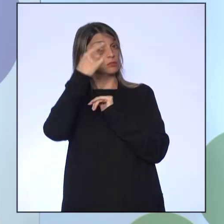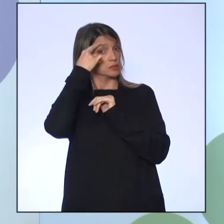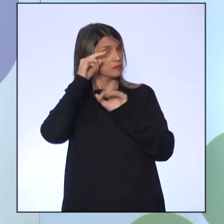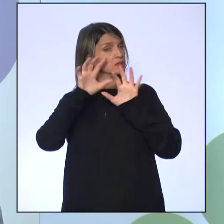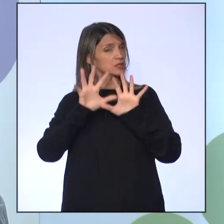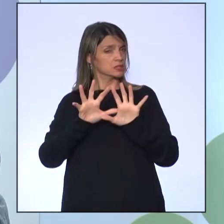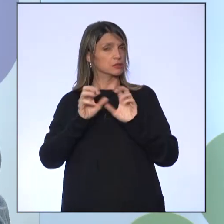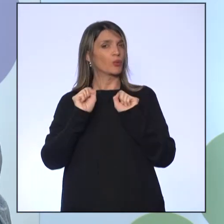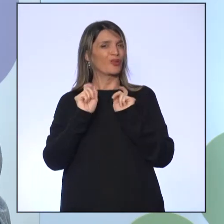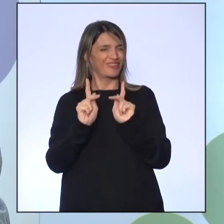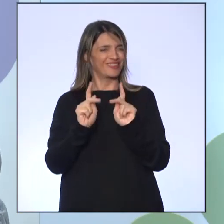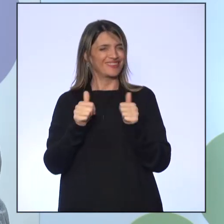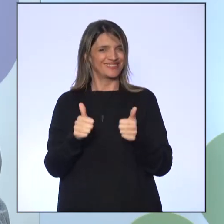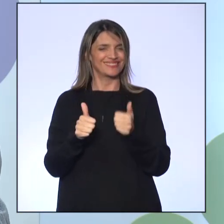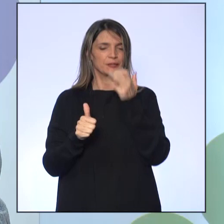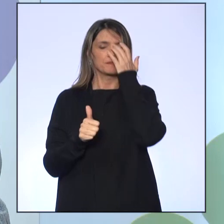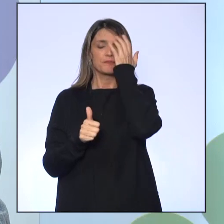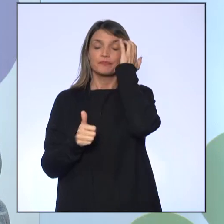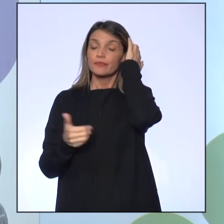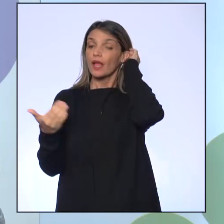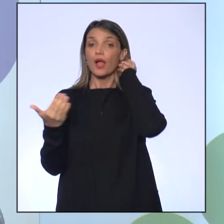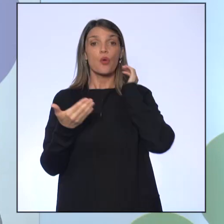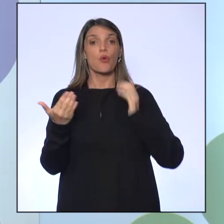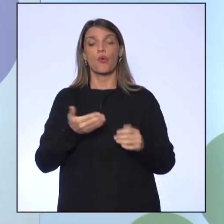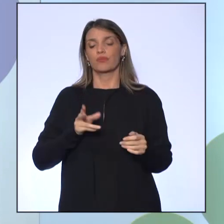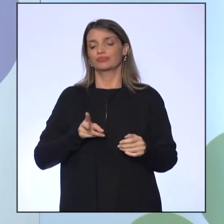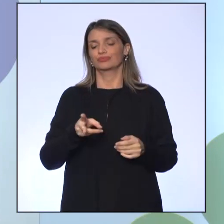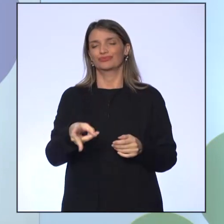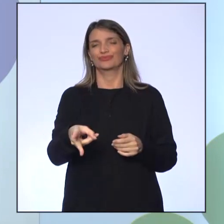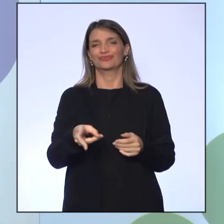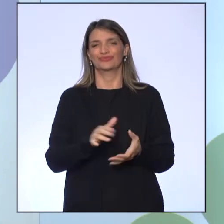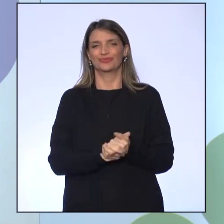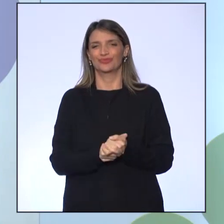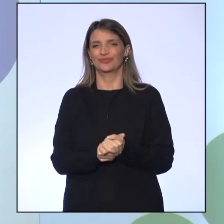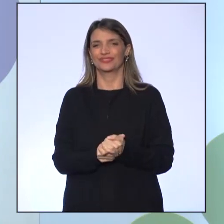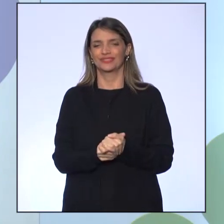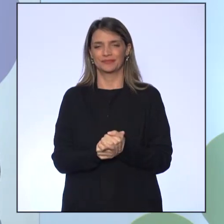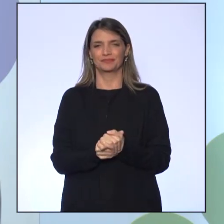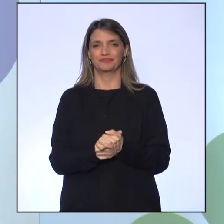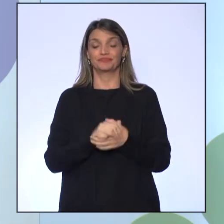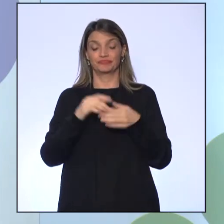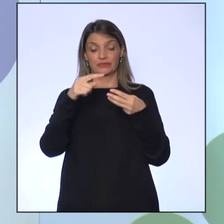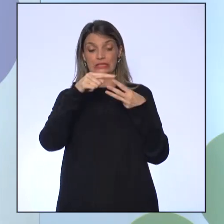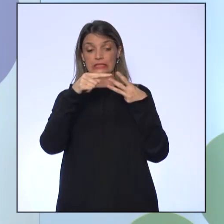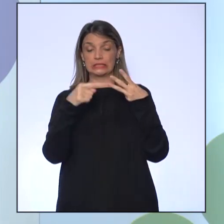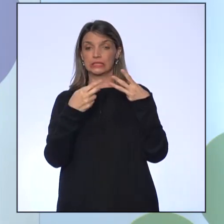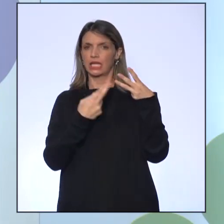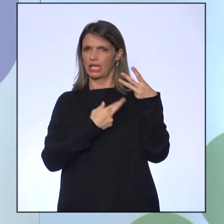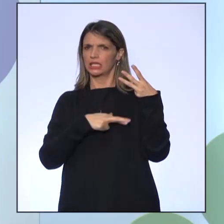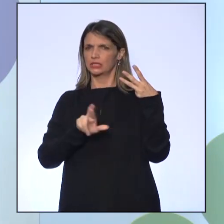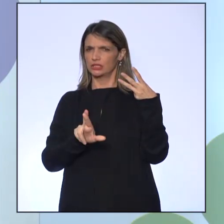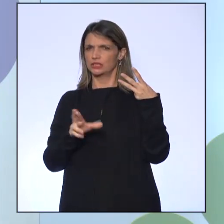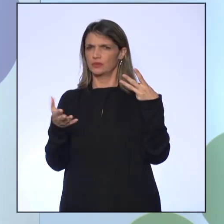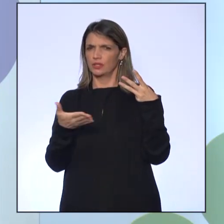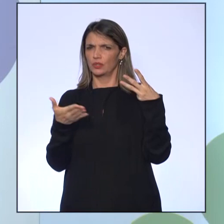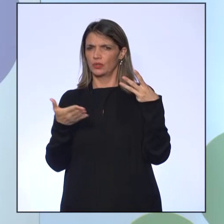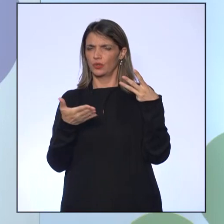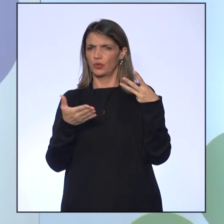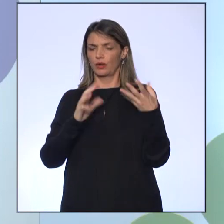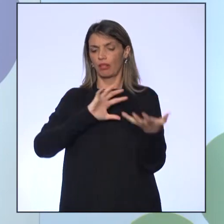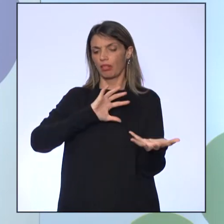Certo, gente? Então, agora a gente vai continuar vendo mais uma das três religiões aí desse momento da